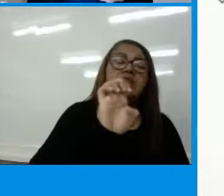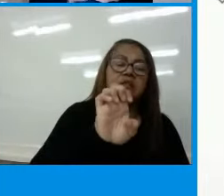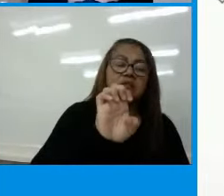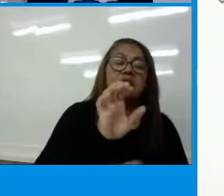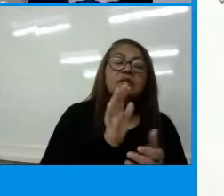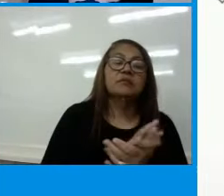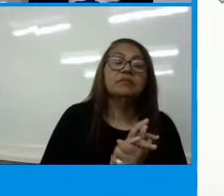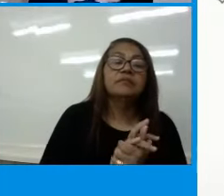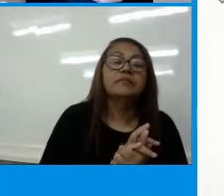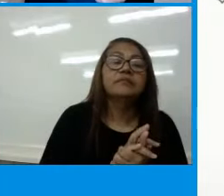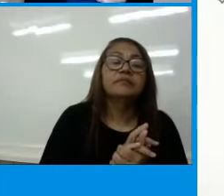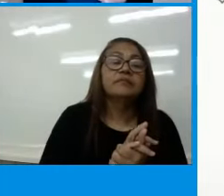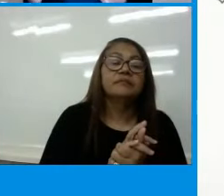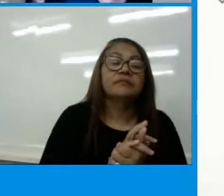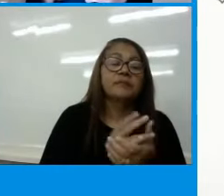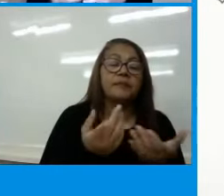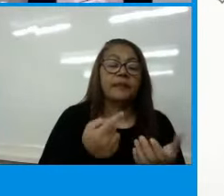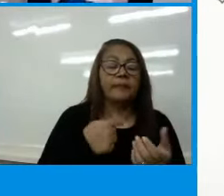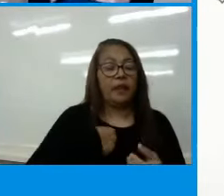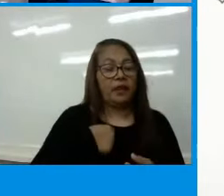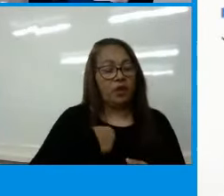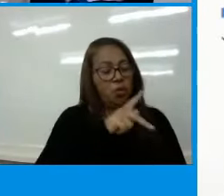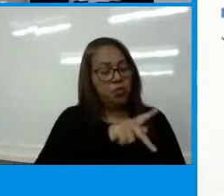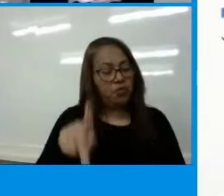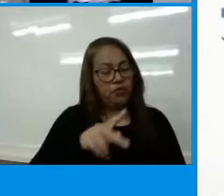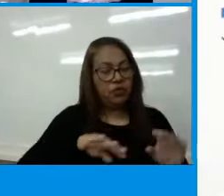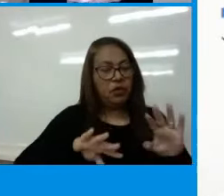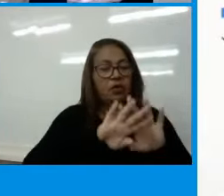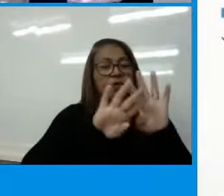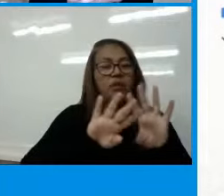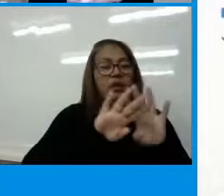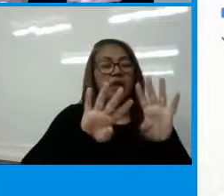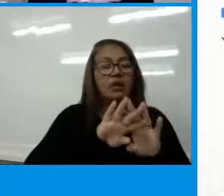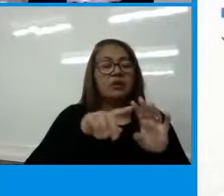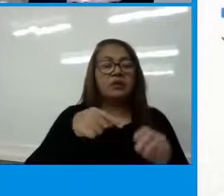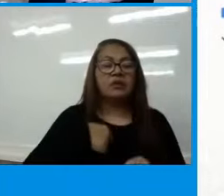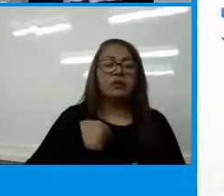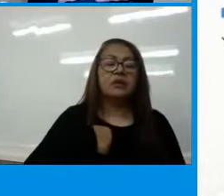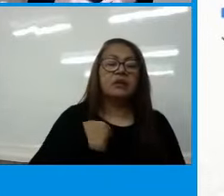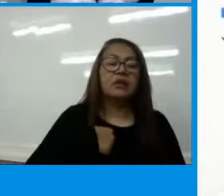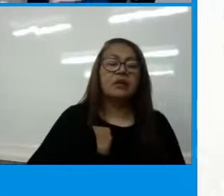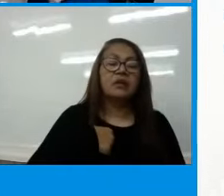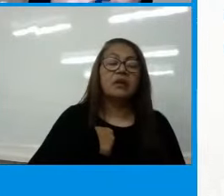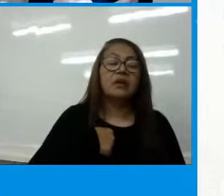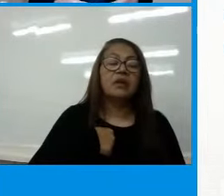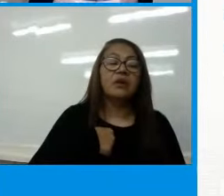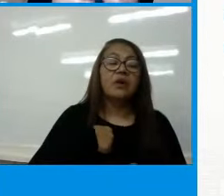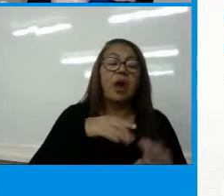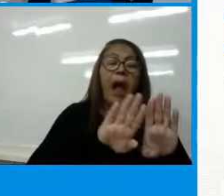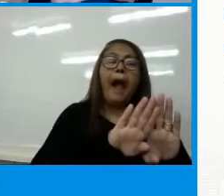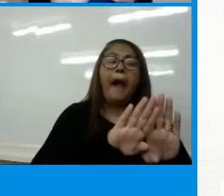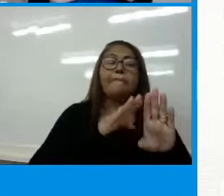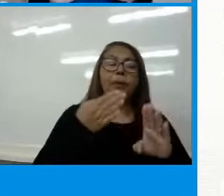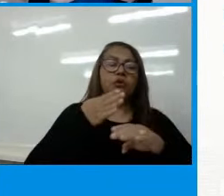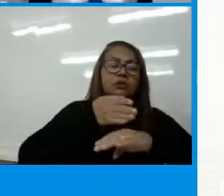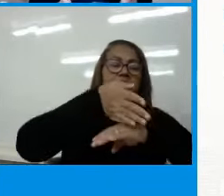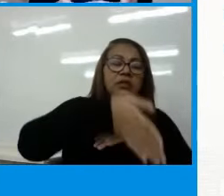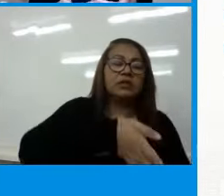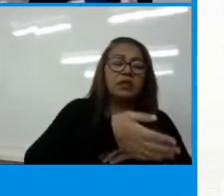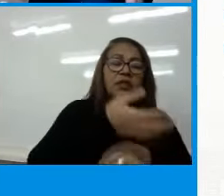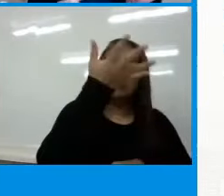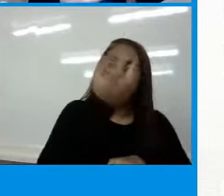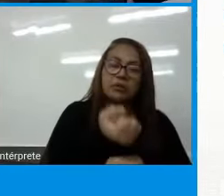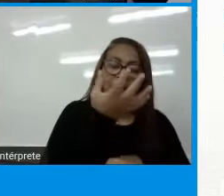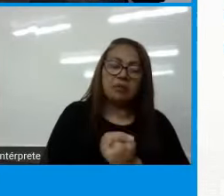instituição, no meu caso eu sou professor da UERN, ao lado do nome UERN, né, é a porta de entrada para os aplicativos Google. Lembra que eu falei